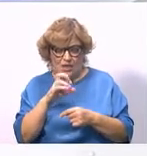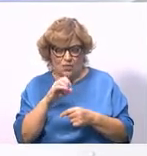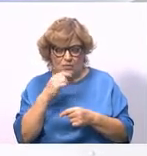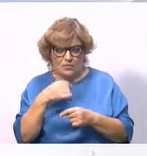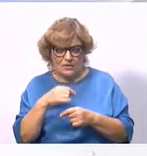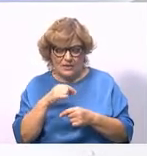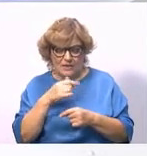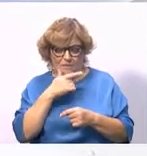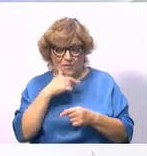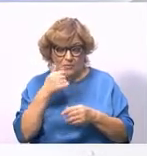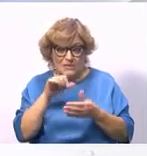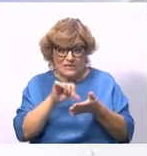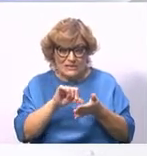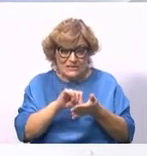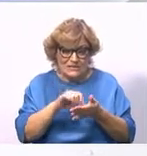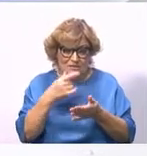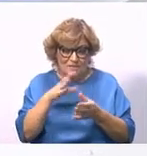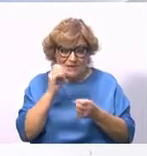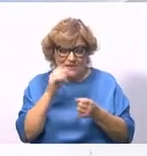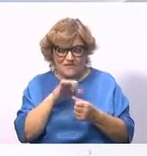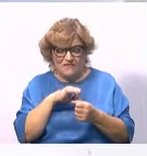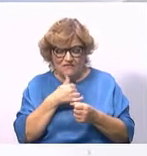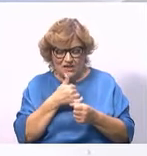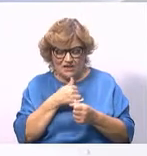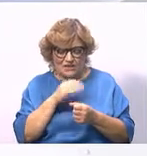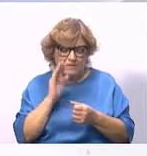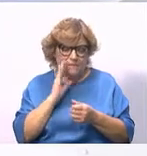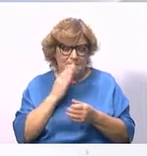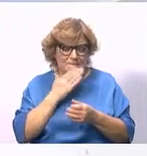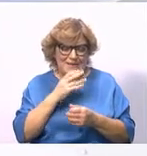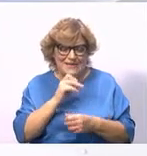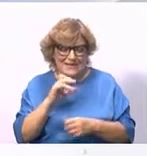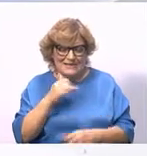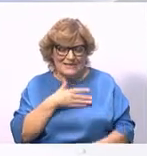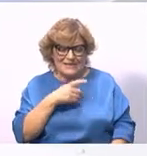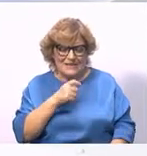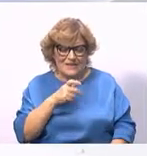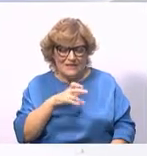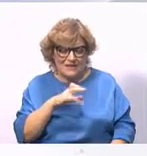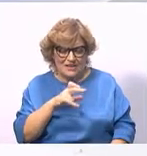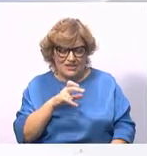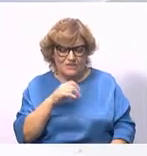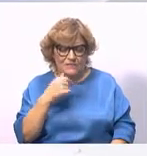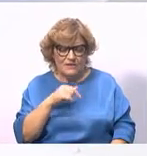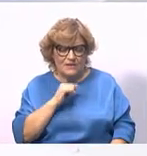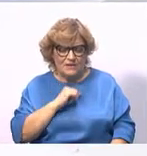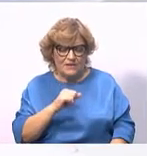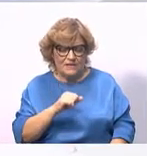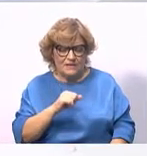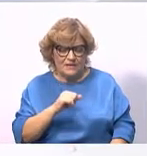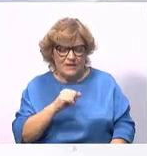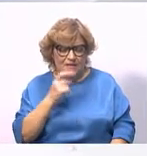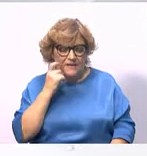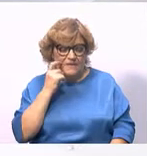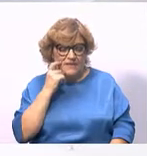redor é branco, mas depois no centro há de ser mais verde ou menos verde, Sim. consoante a acidez e consoante a maturidade. Pronto. Então, colocando aquele